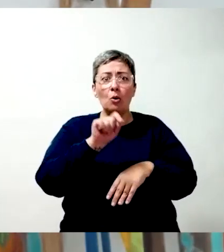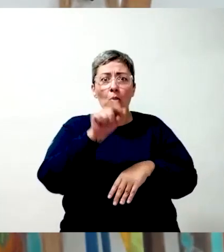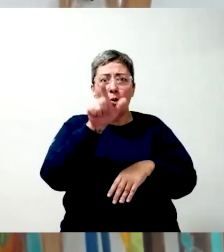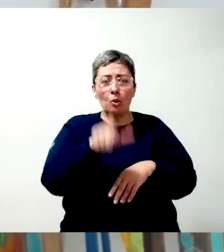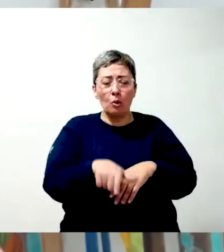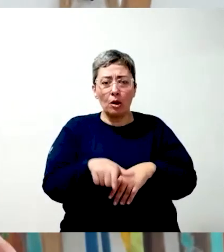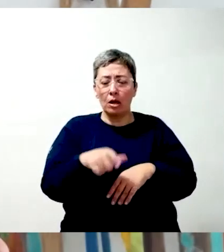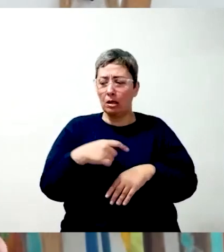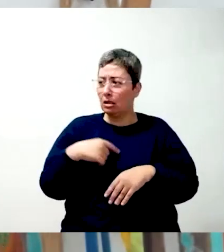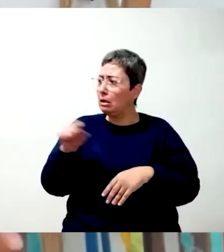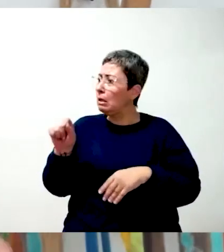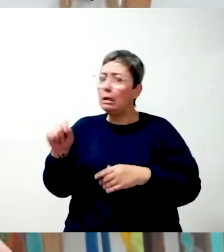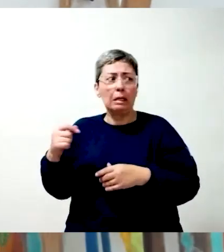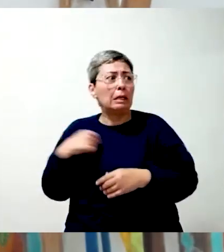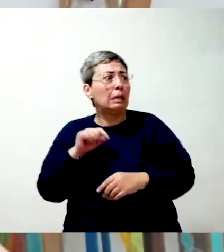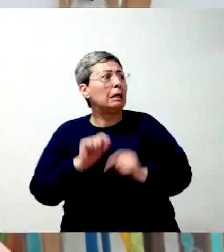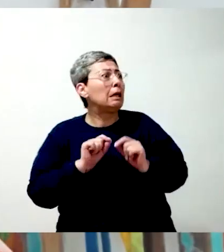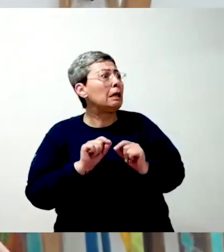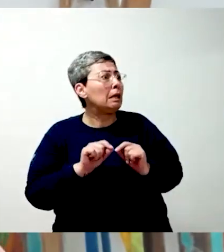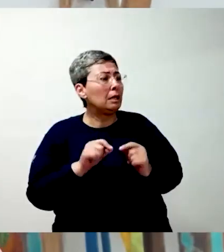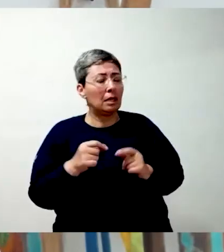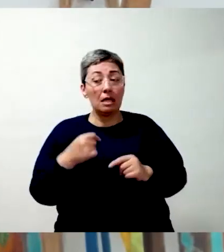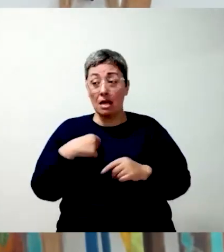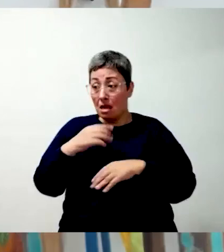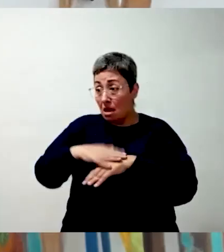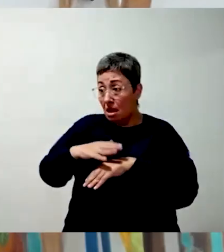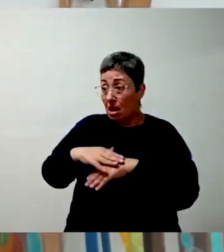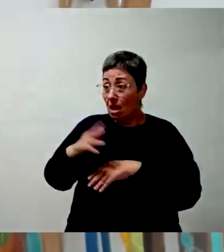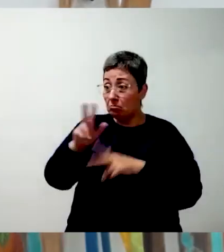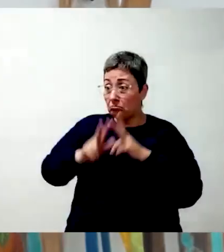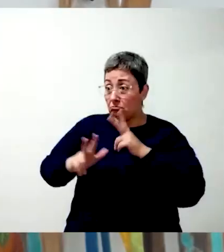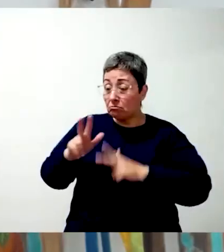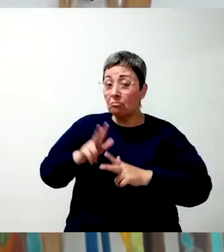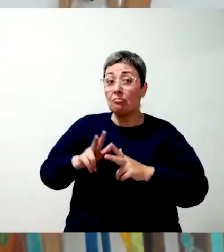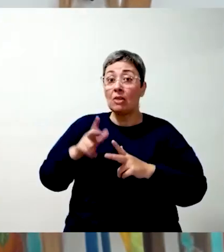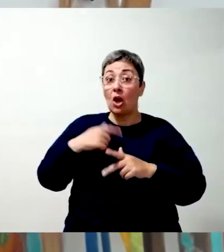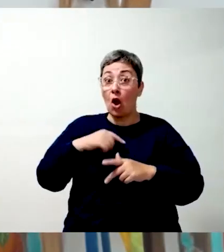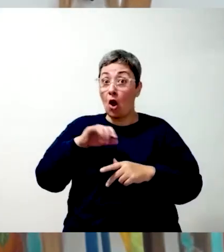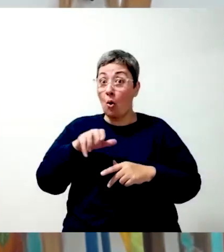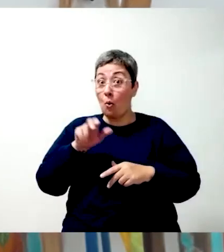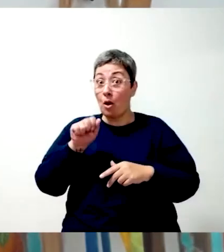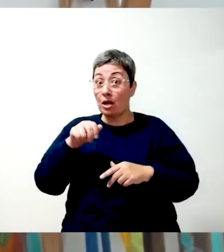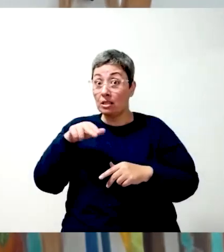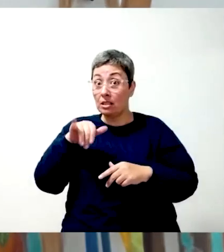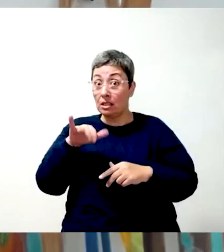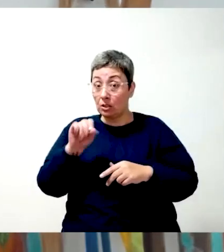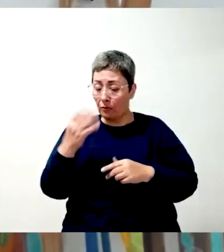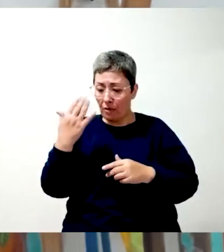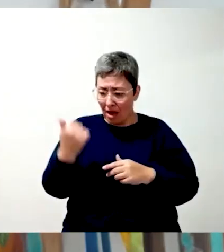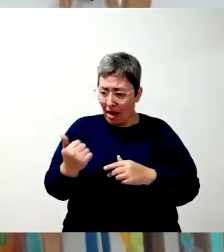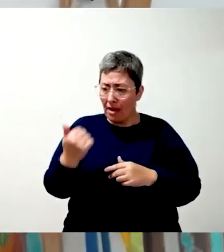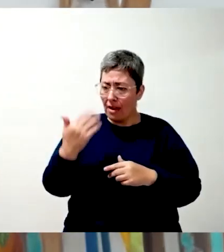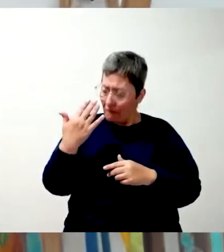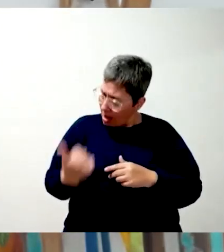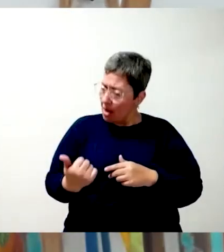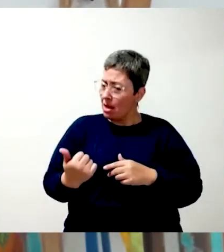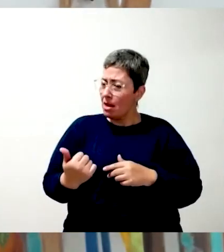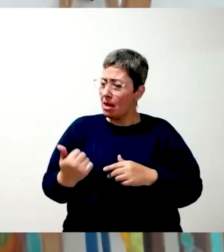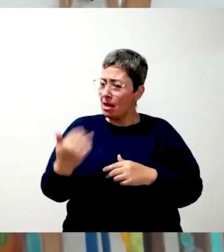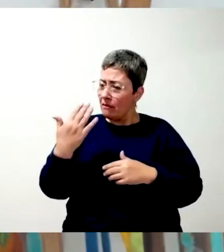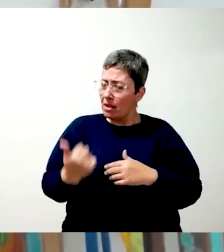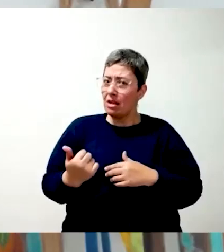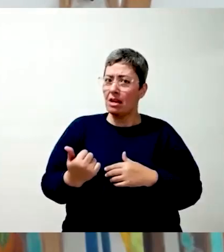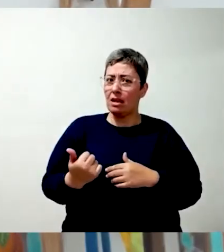ele. Os dois estudantes: "Ele quem? Ele quem?" Ele que me dizia assim: "Juanito, Juanito, venga